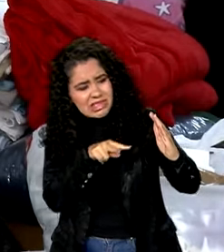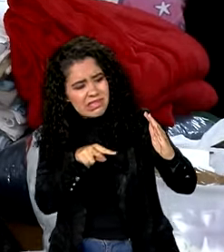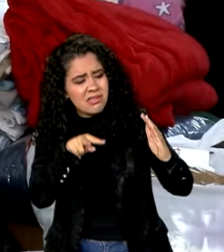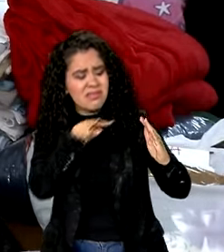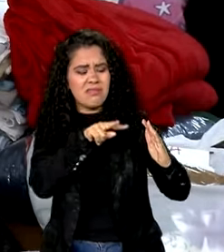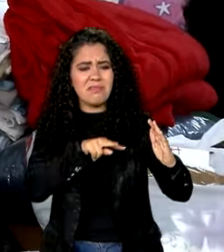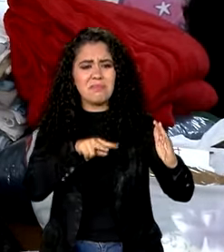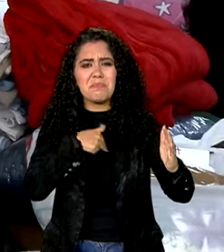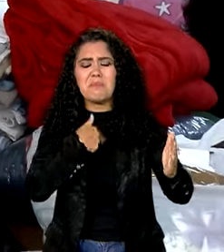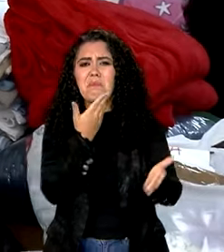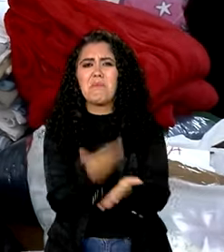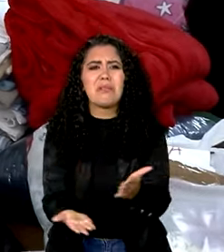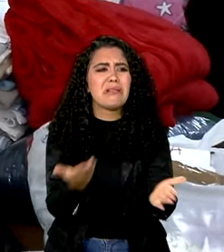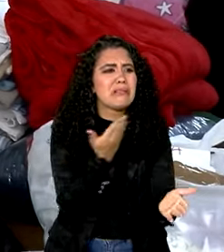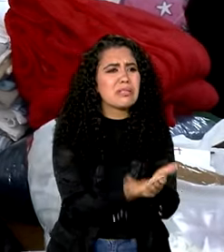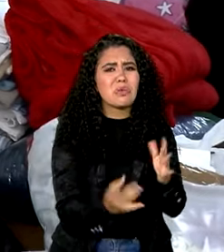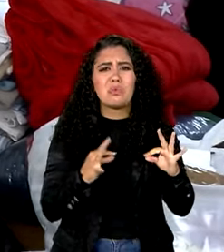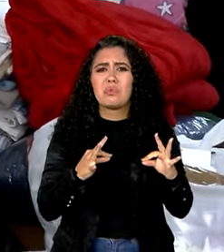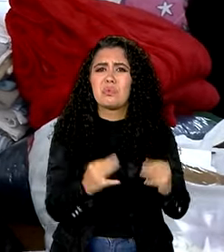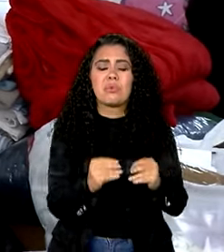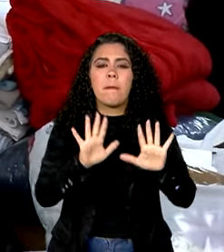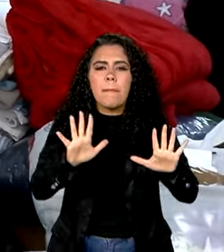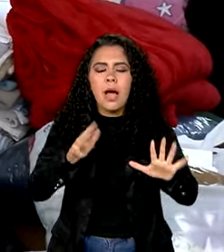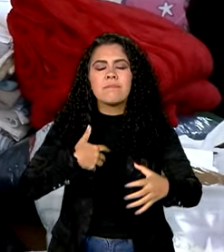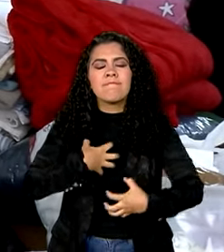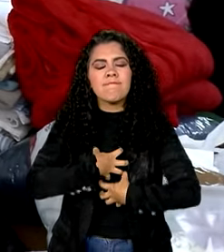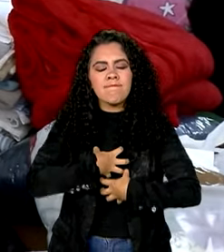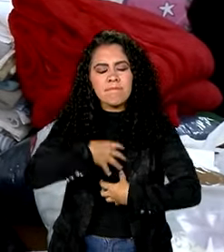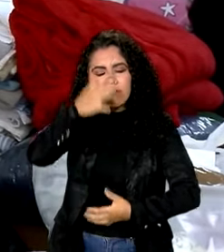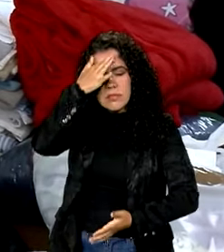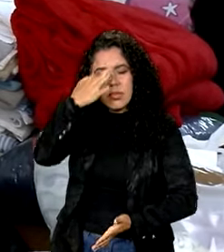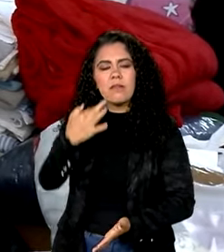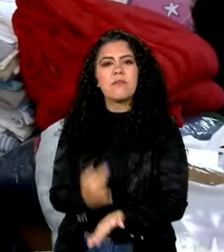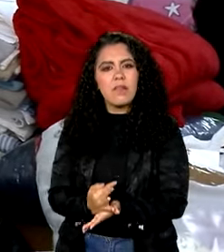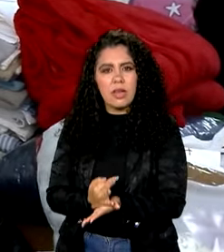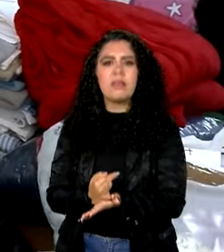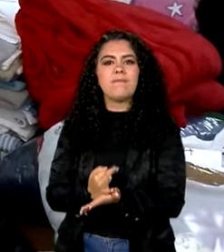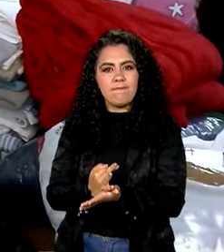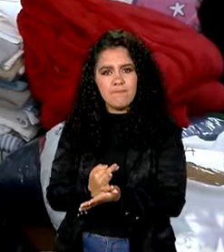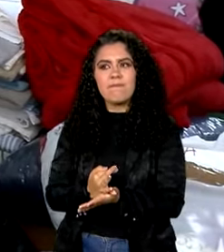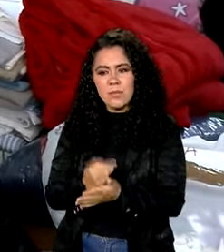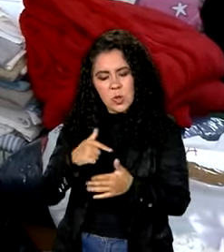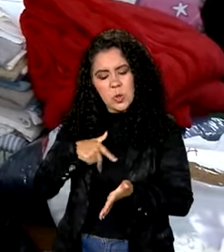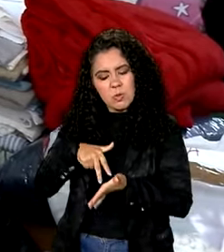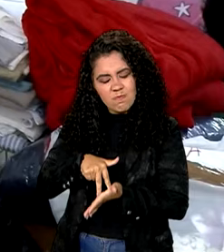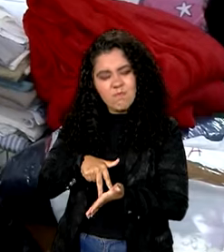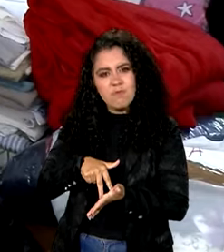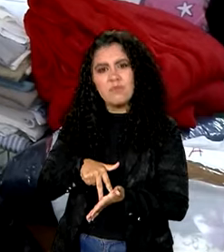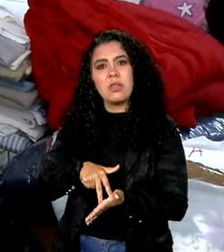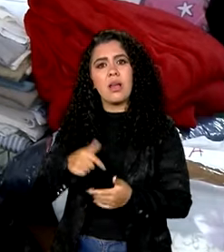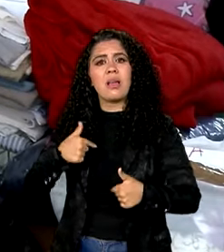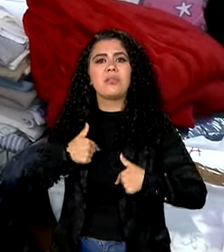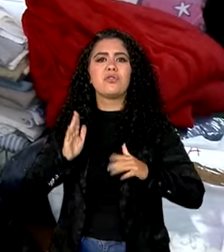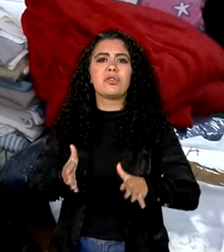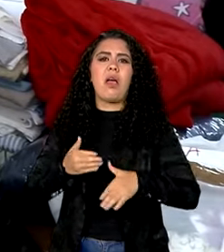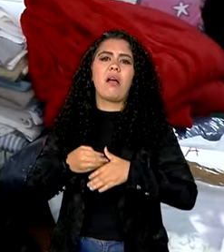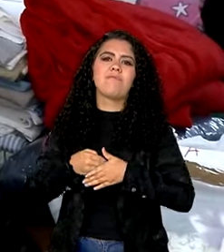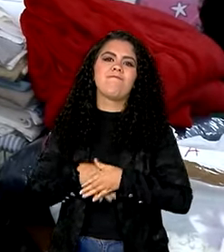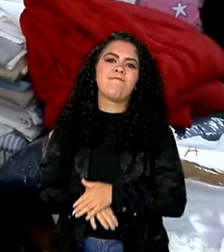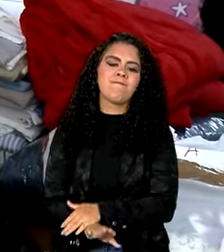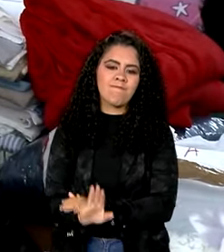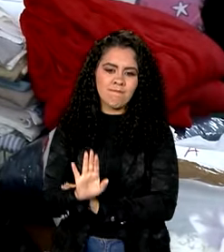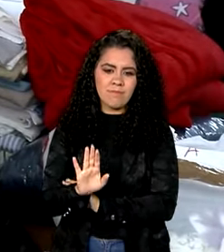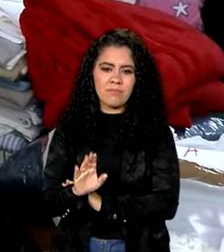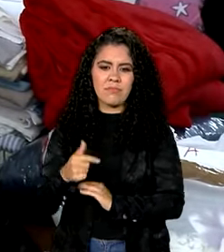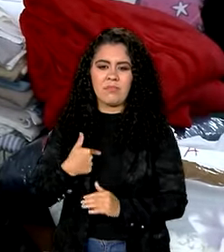coisas. Mas a minha fé continua de pé. E eu já estou acostumada